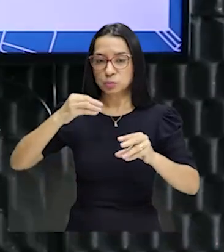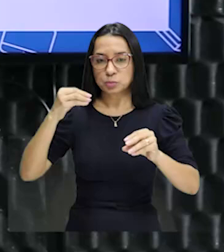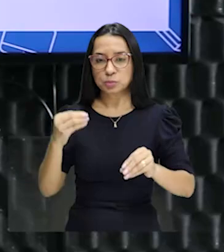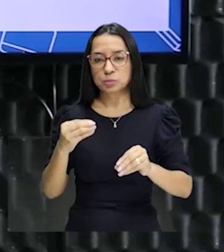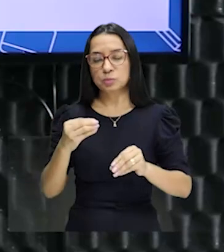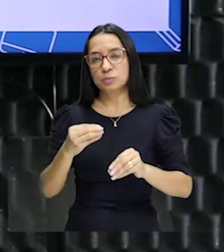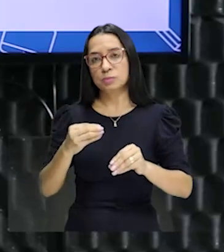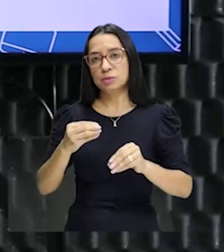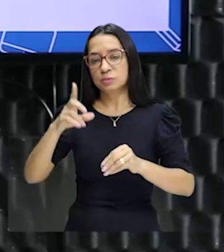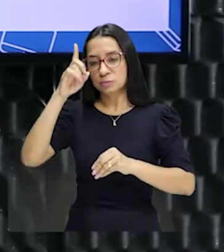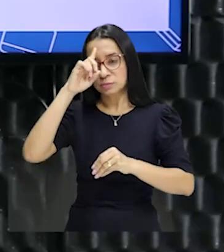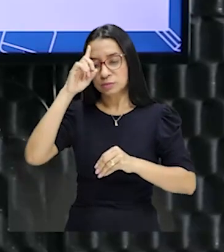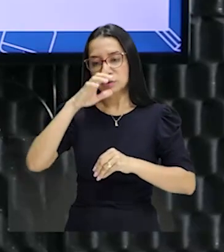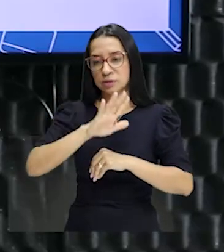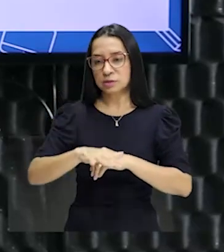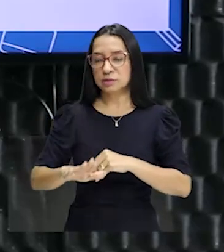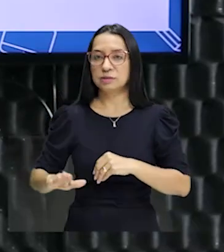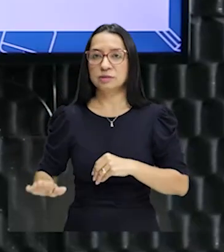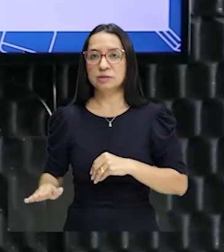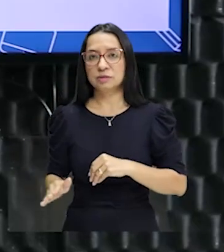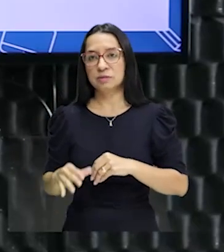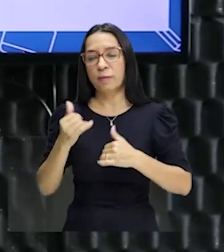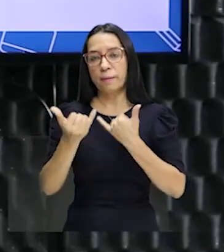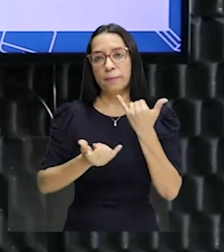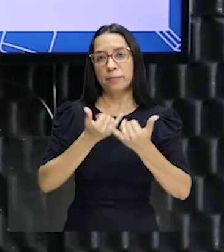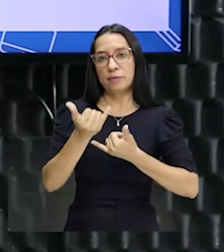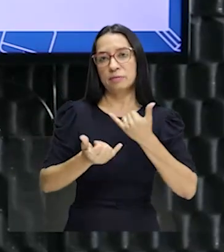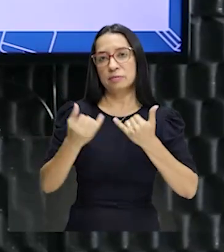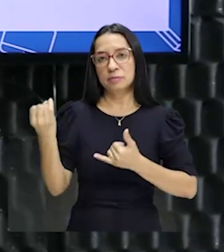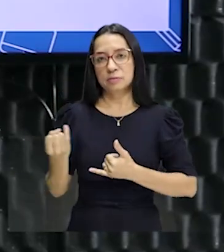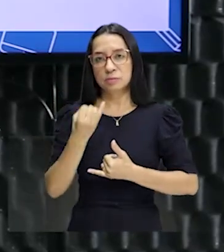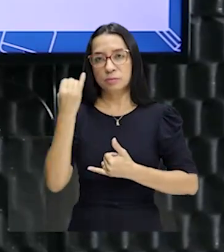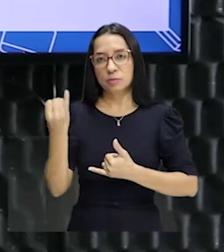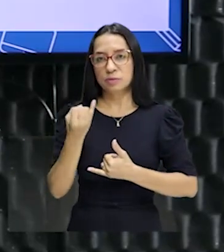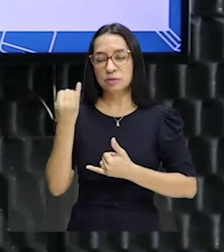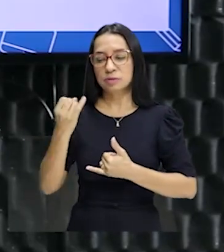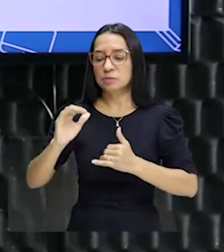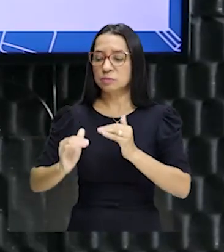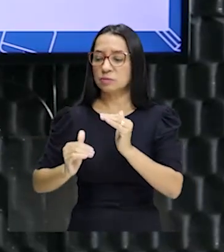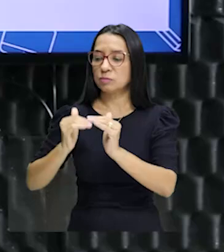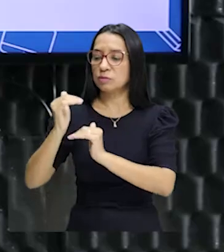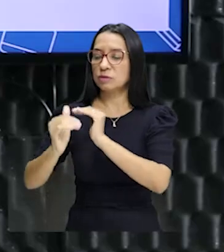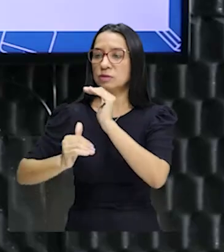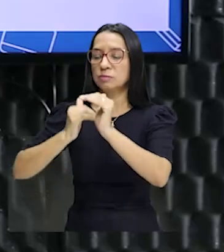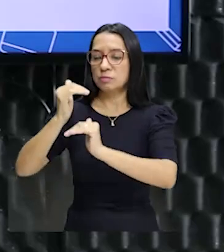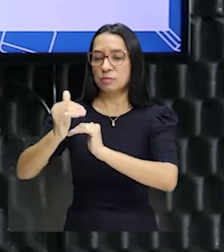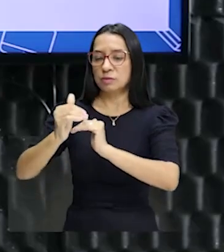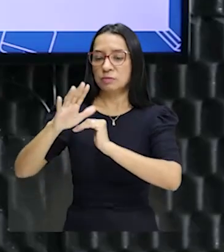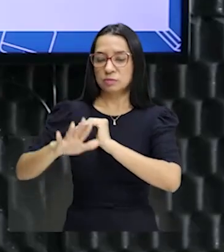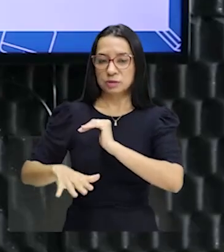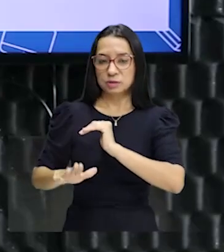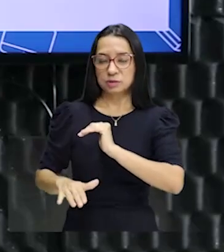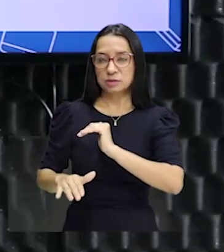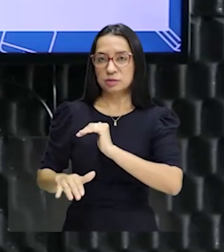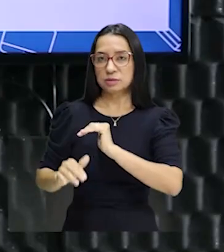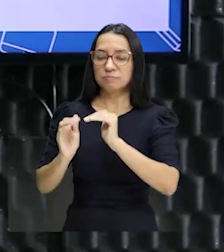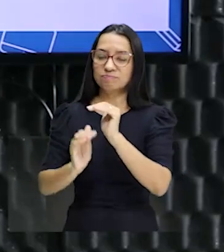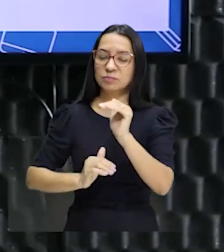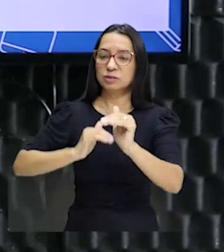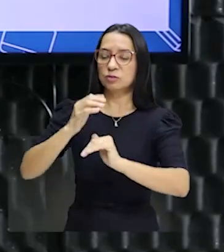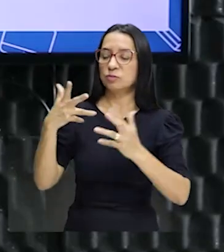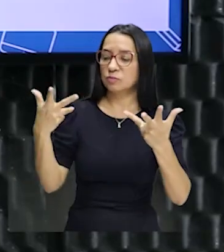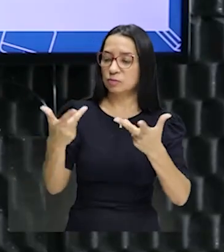As brincadeiras são importantes para o crescimento e desenvolvimento das crianças, pois desenvolve tanto